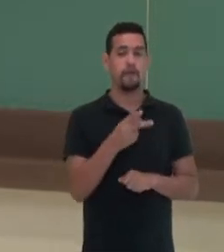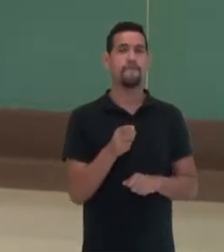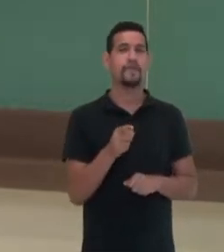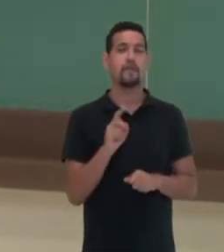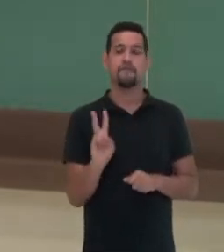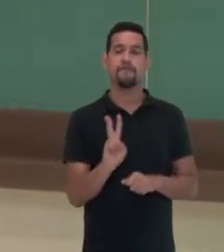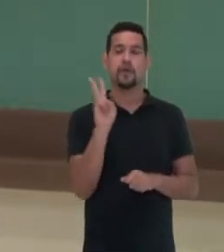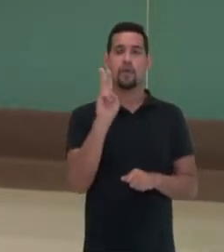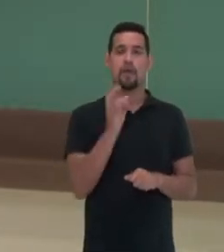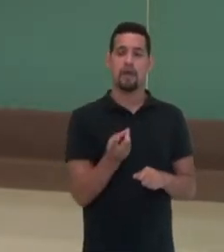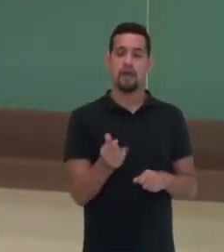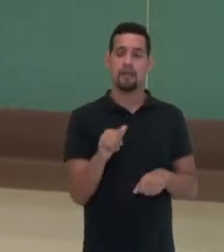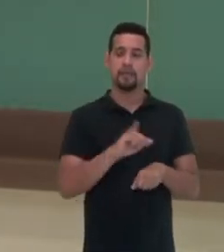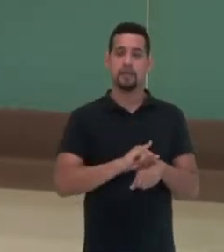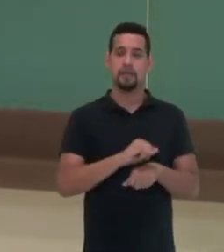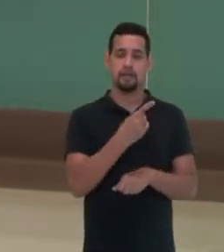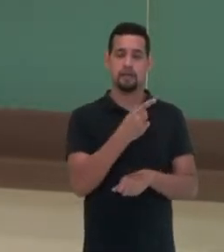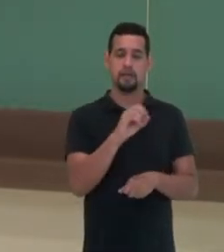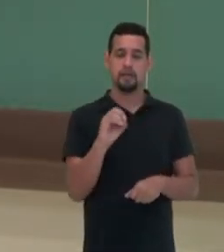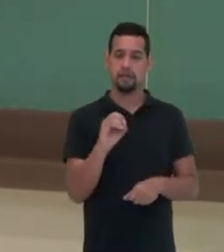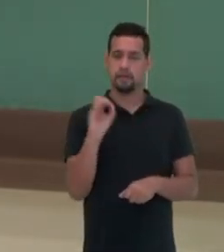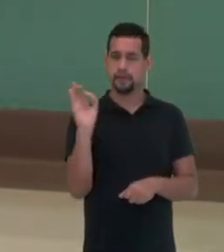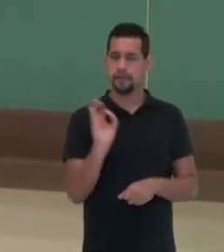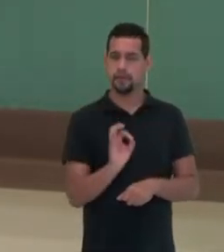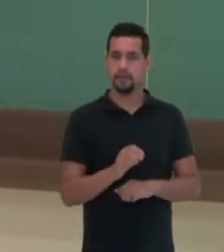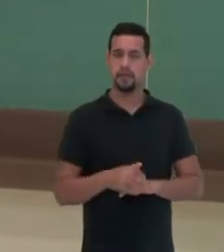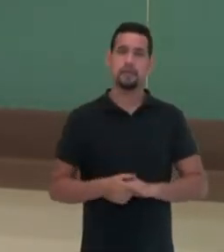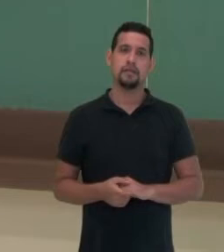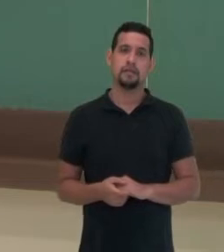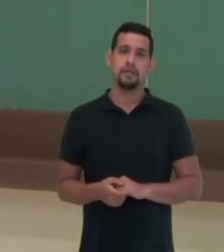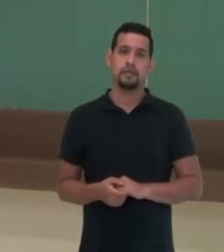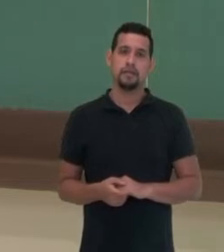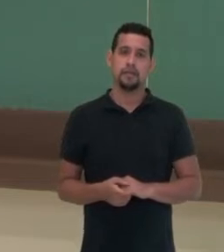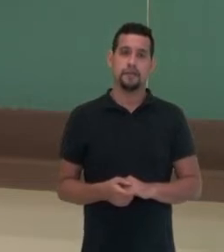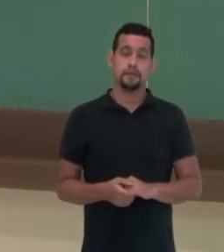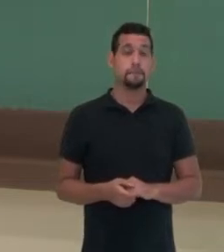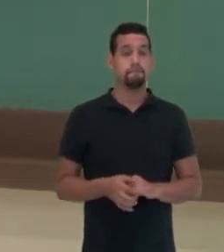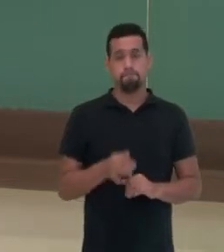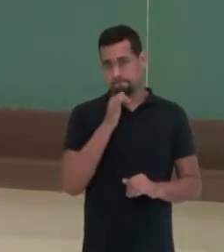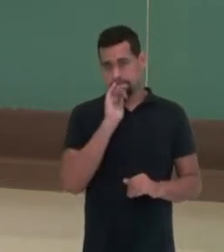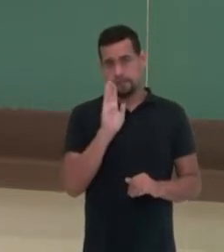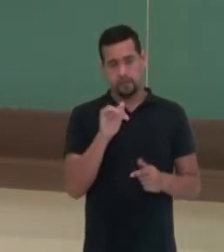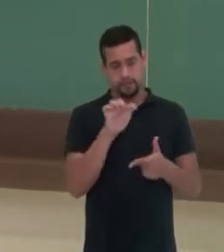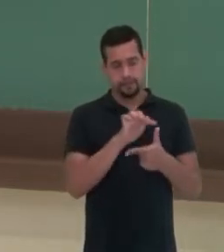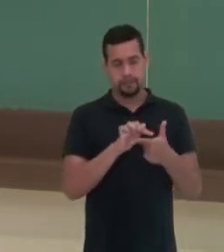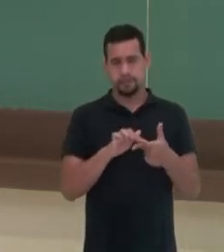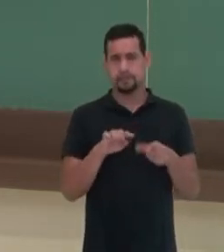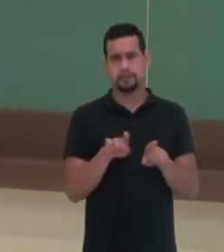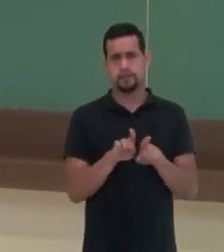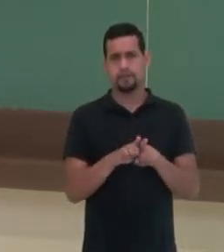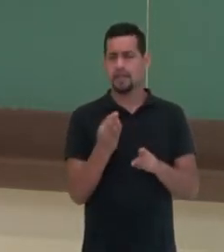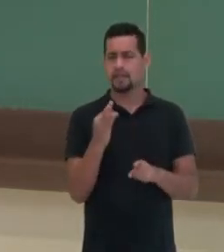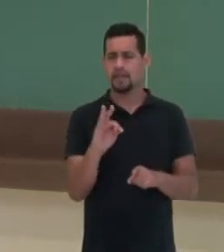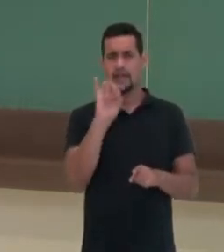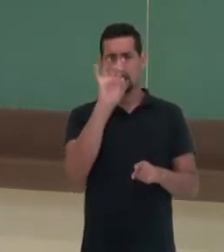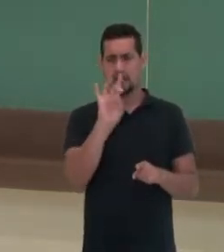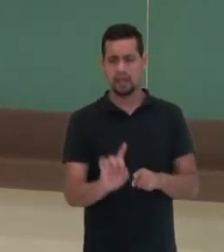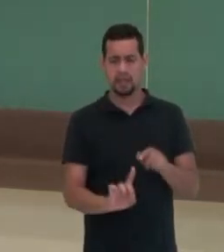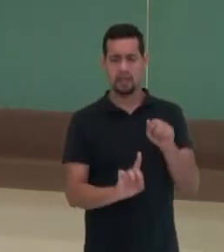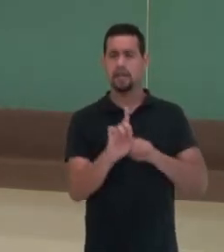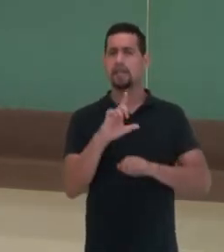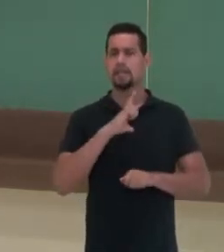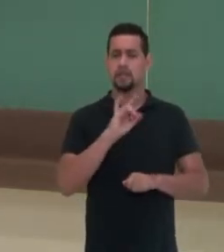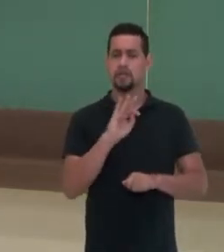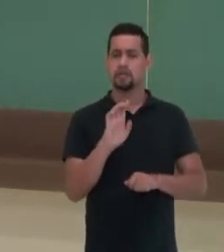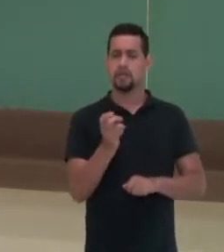valor do capital, 200%. Tá bom? Então, se eu divido a taxa geral pela taxa de cada mês, eu tenho o tempo que ele